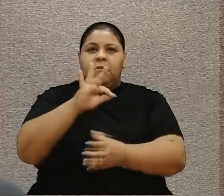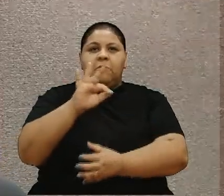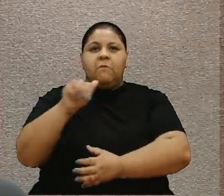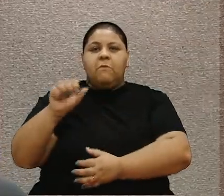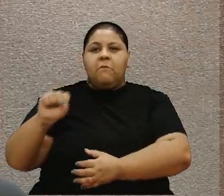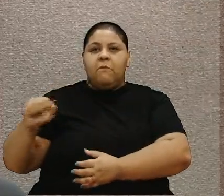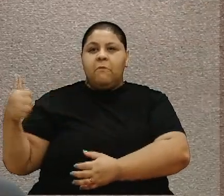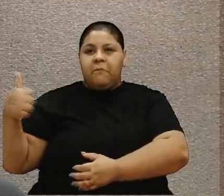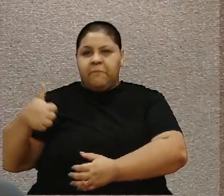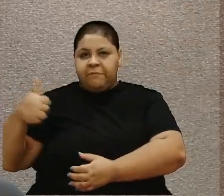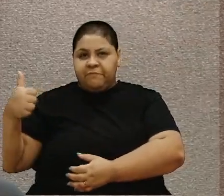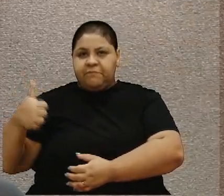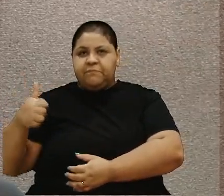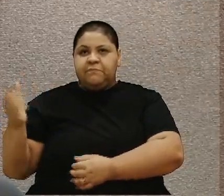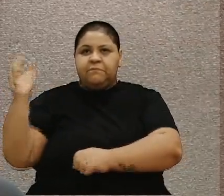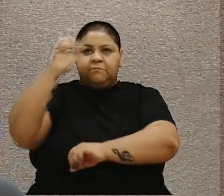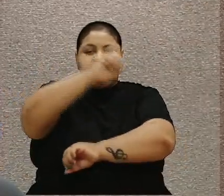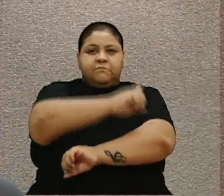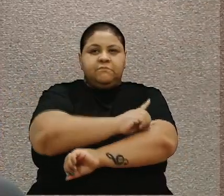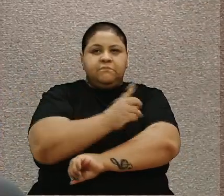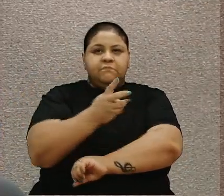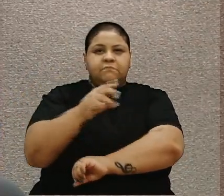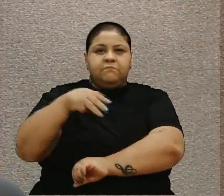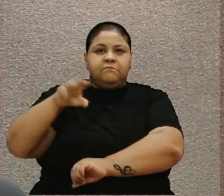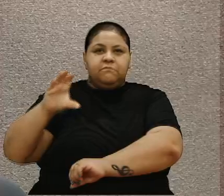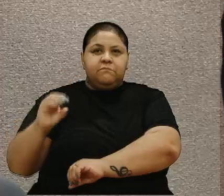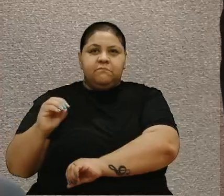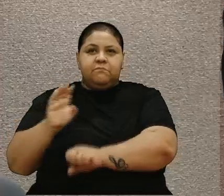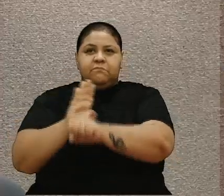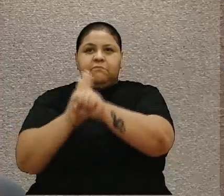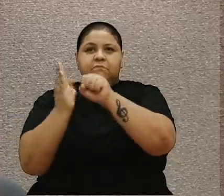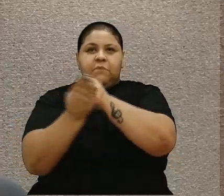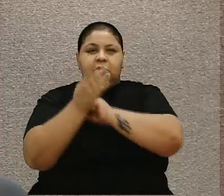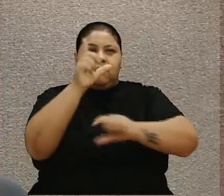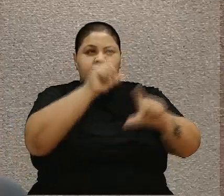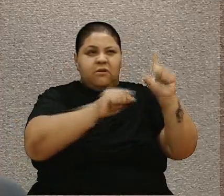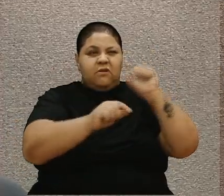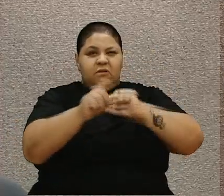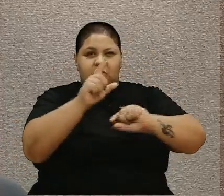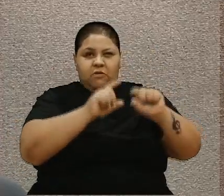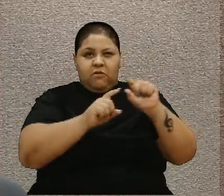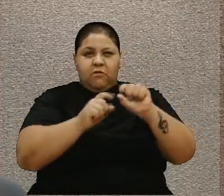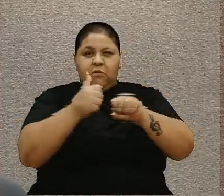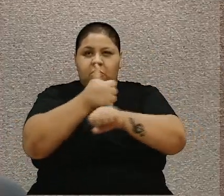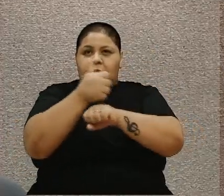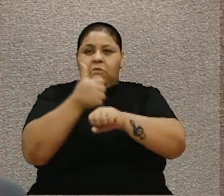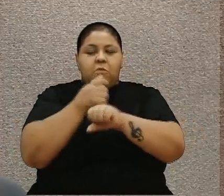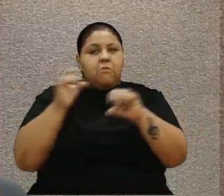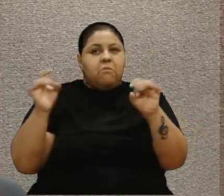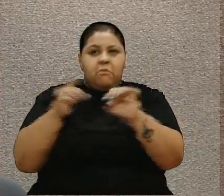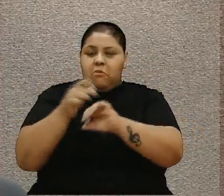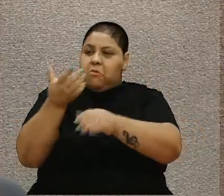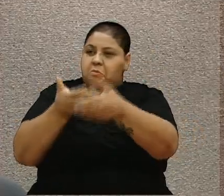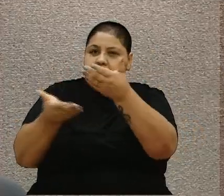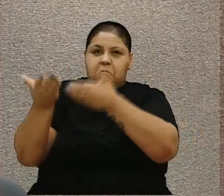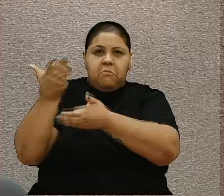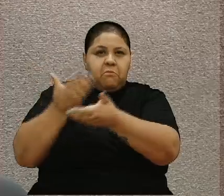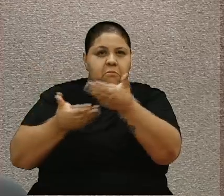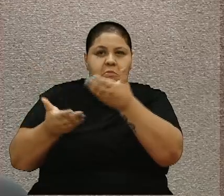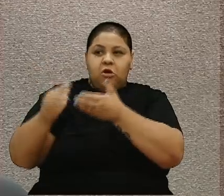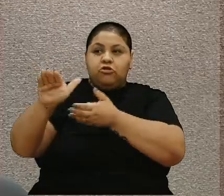Então, primeiramente, no dia 13 de março ocorreu um incêndio lá no bairro Cruzeiro e os militares prontamente atenderam ao